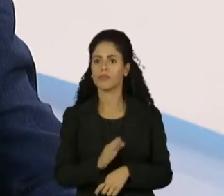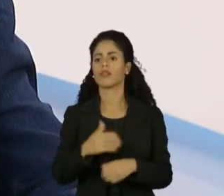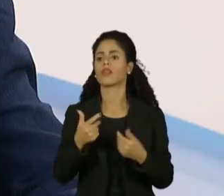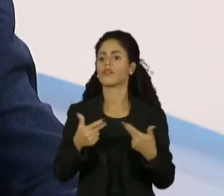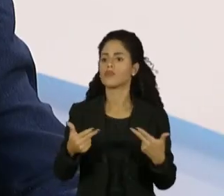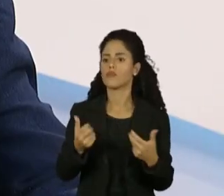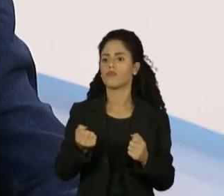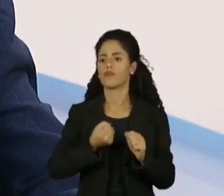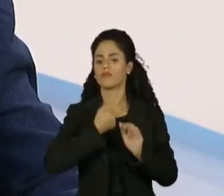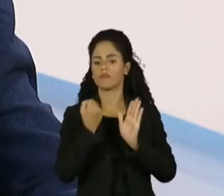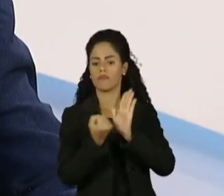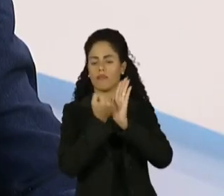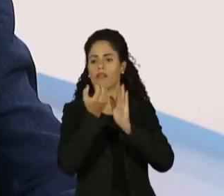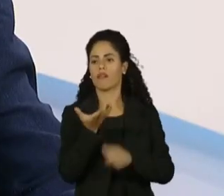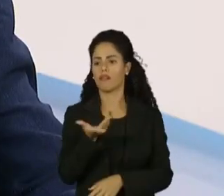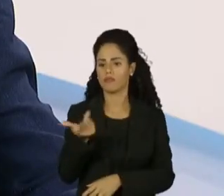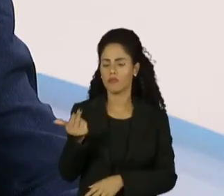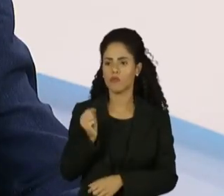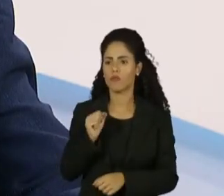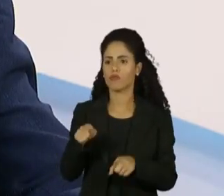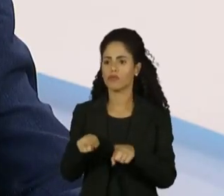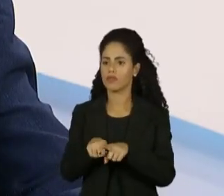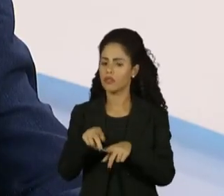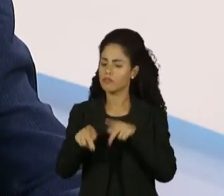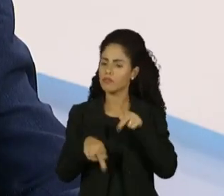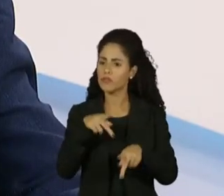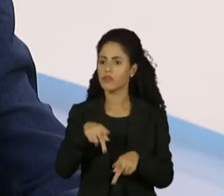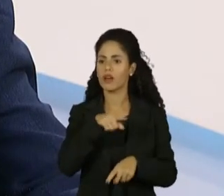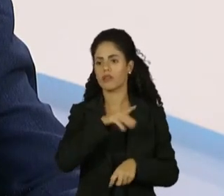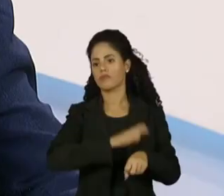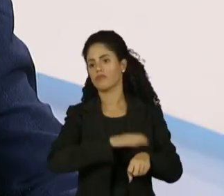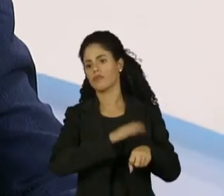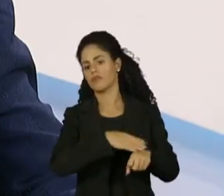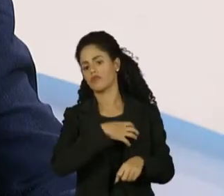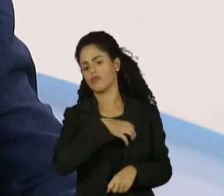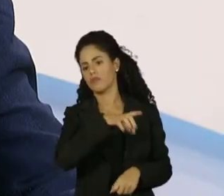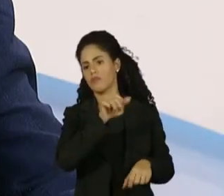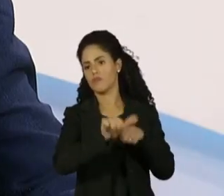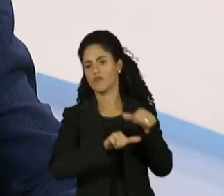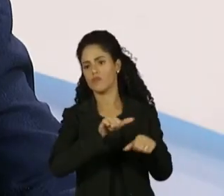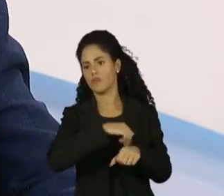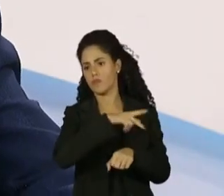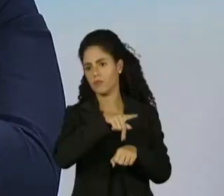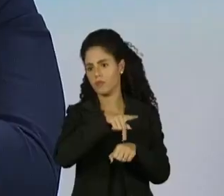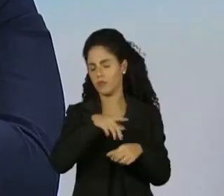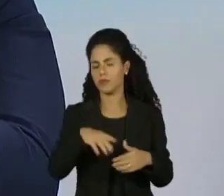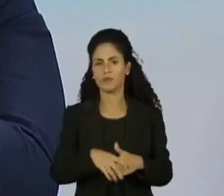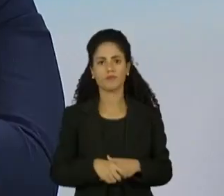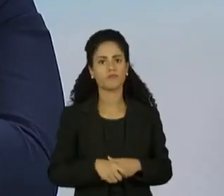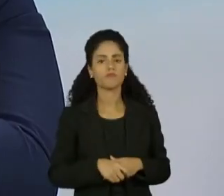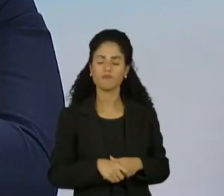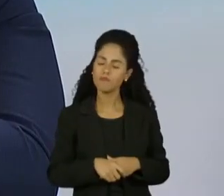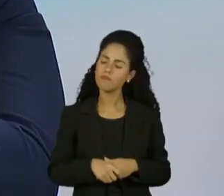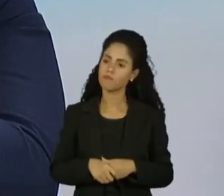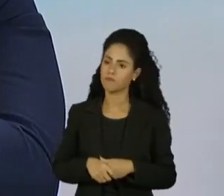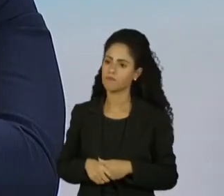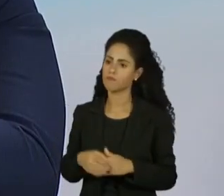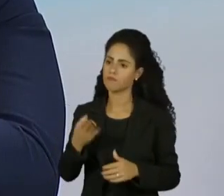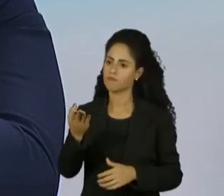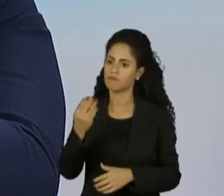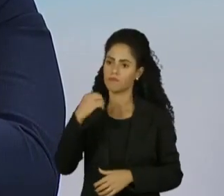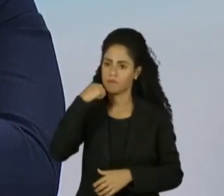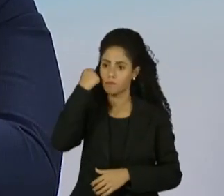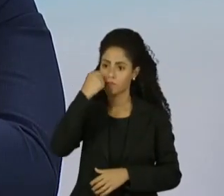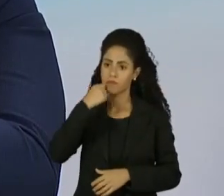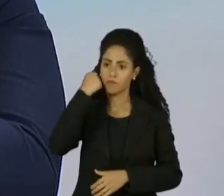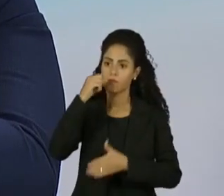aparelhamento de máquina pública, com espírito público e fazendo o que devia ser feito para mudar o país. Gabriel. Senador, o senhor é líder